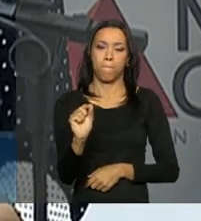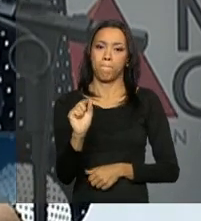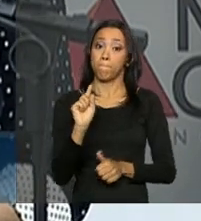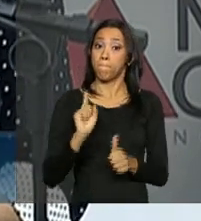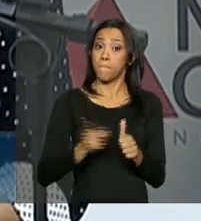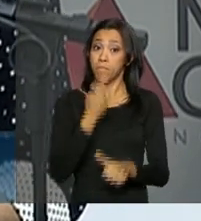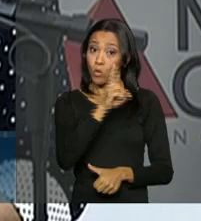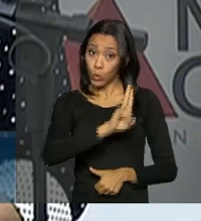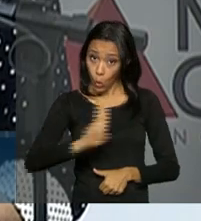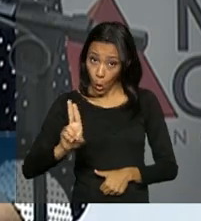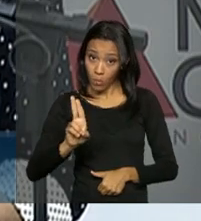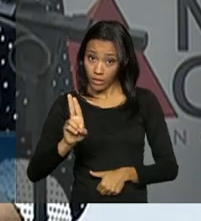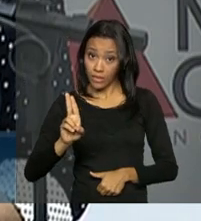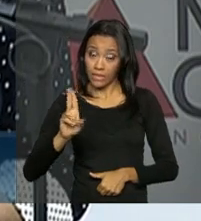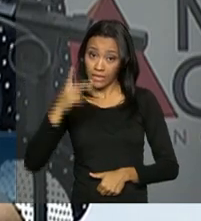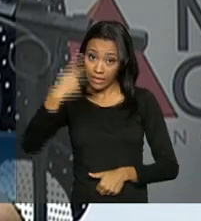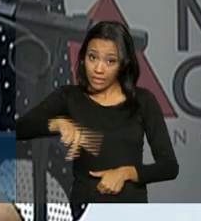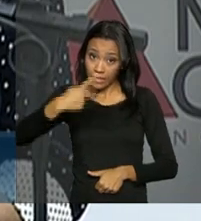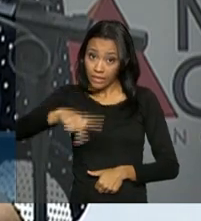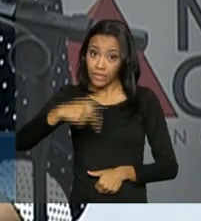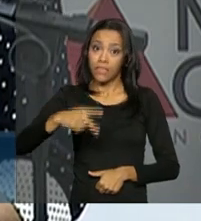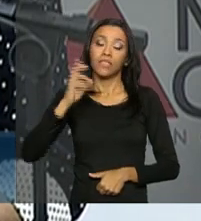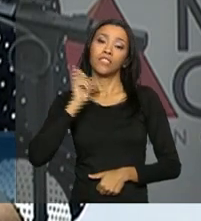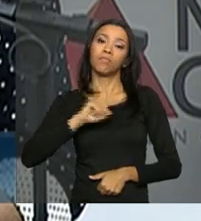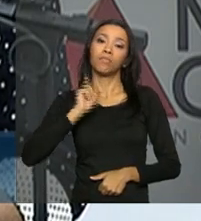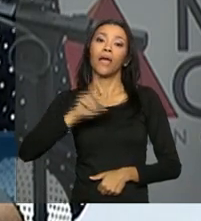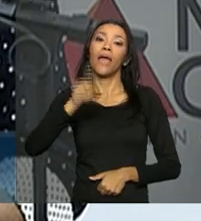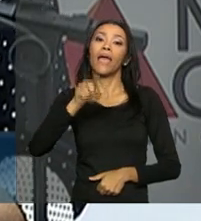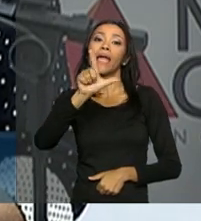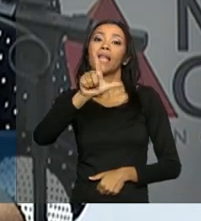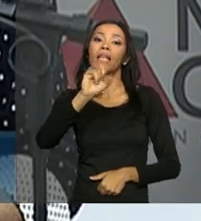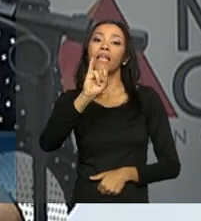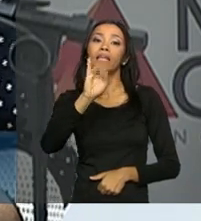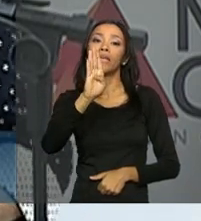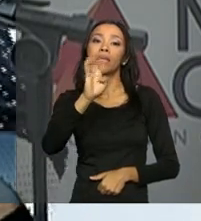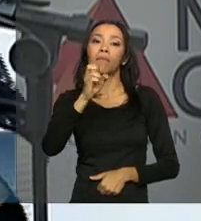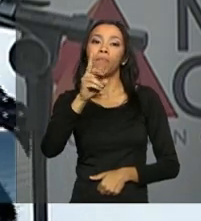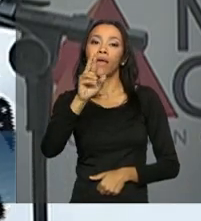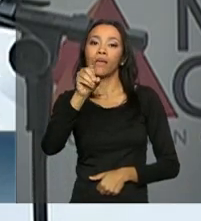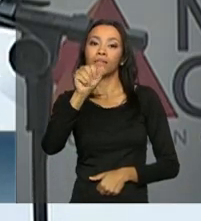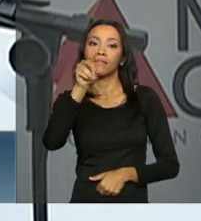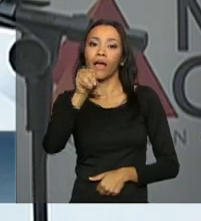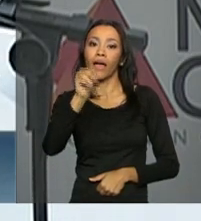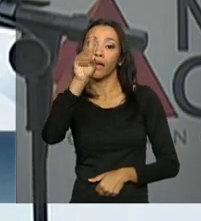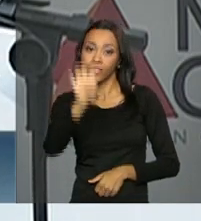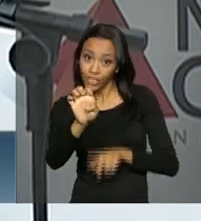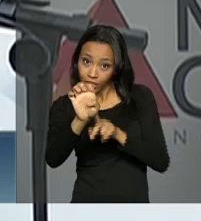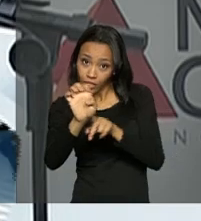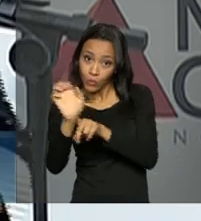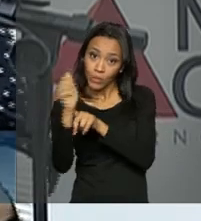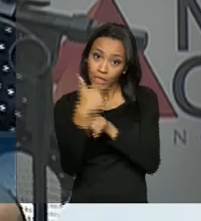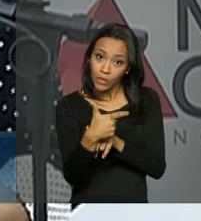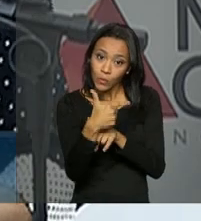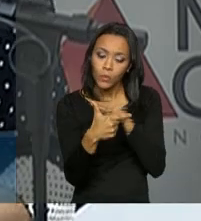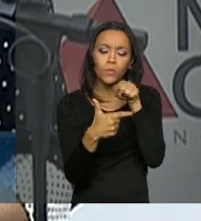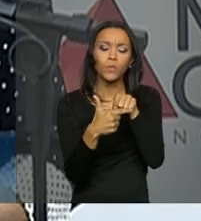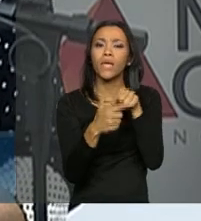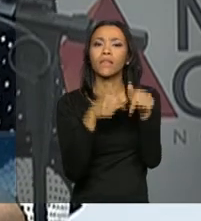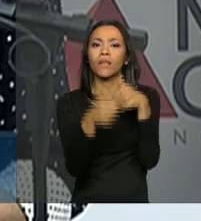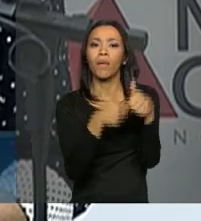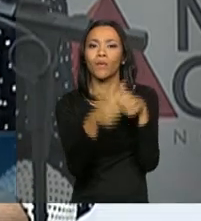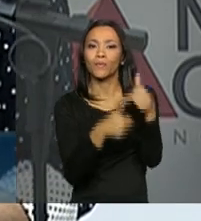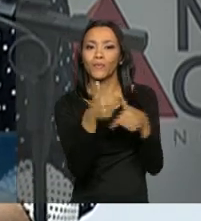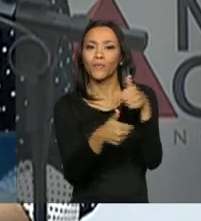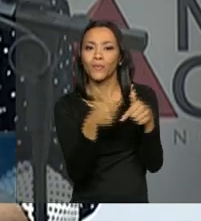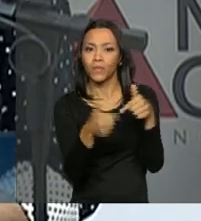o primeiro nome de Minas era Liberdade, porque estava escrito na bandeira, né? O Libertas Quaeseratamen. E o segundo é trabalho, o mineiro é